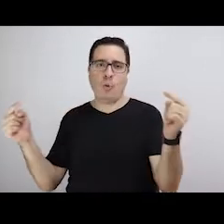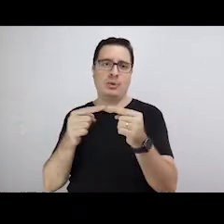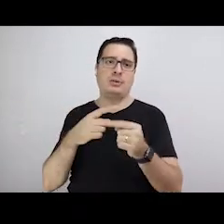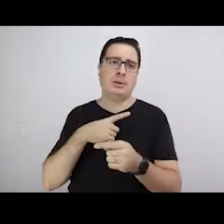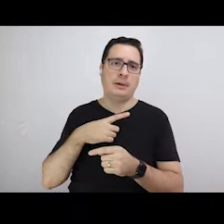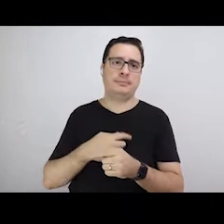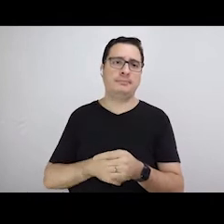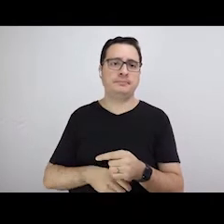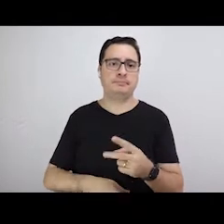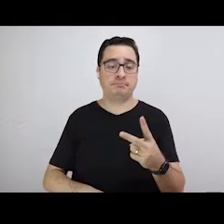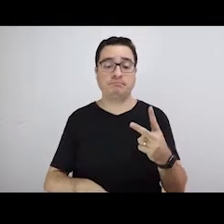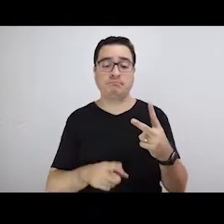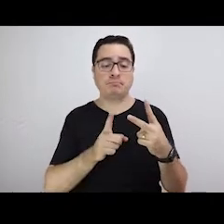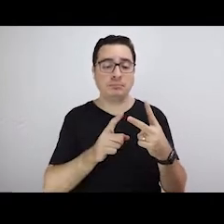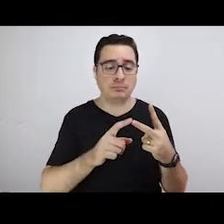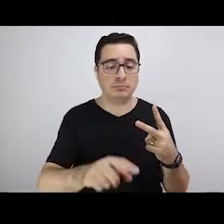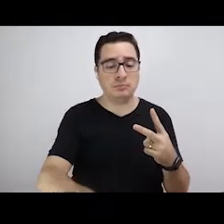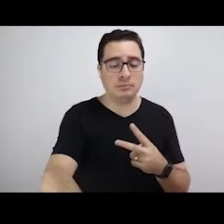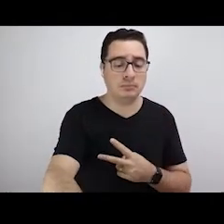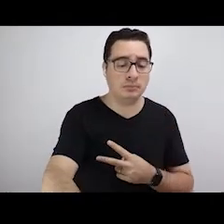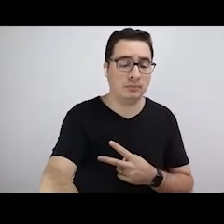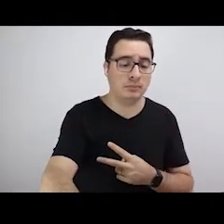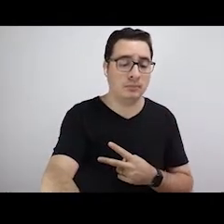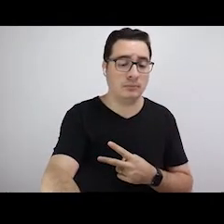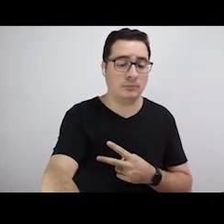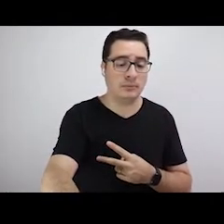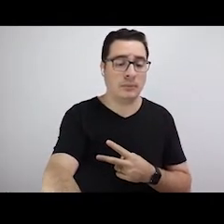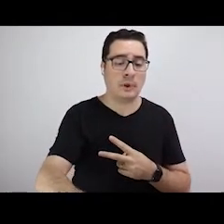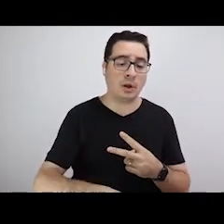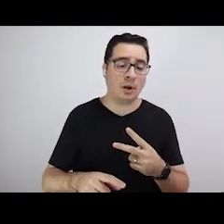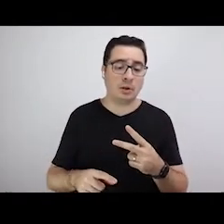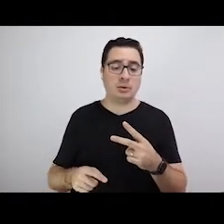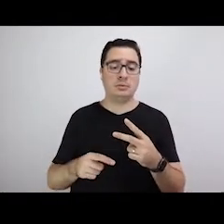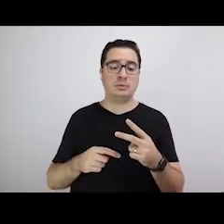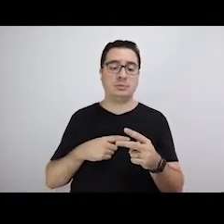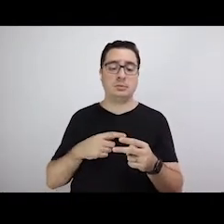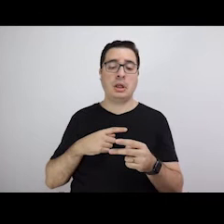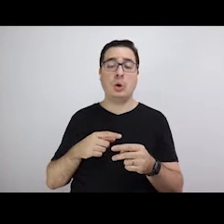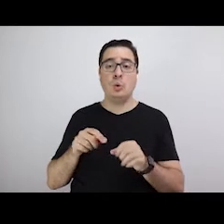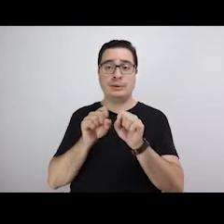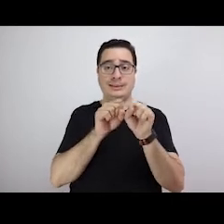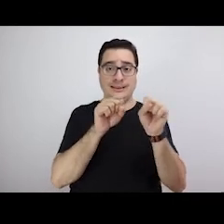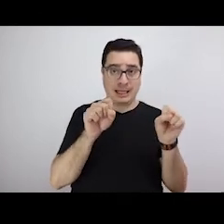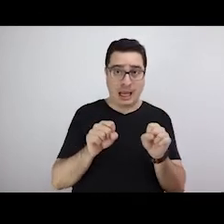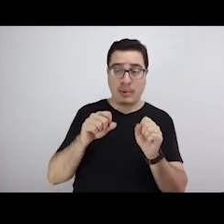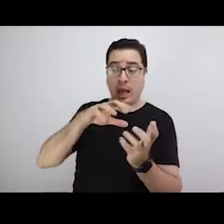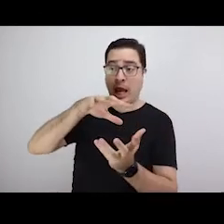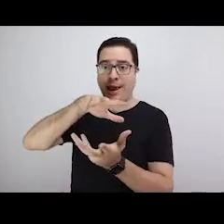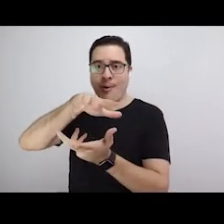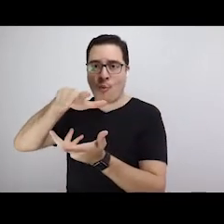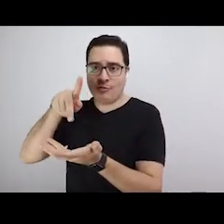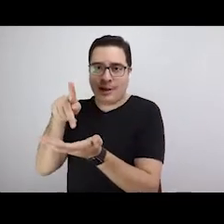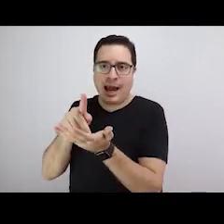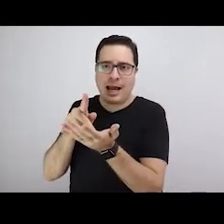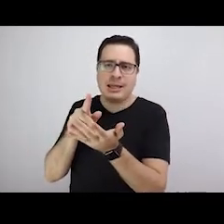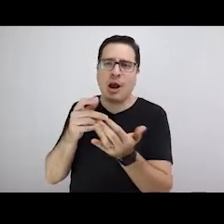Exatamente. E vamos para a nossa segunda heurística, que é correspondência entre o sistema e o mundo real. Meu primeiro ponto